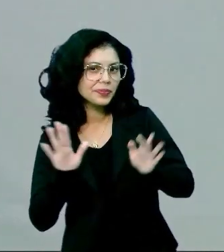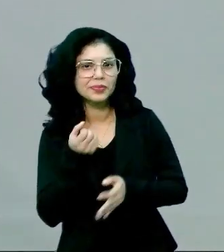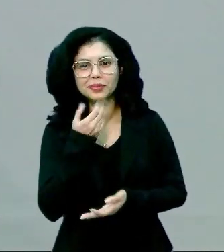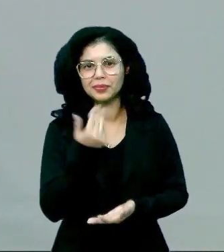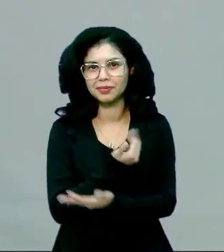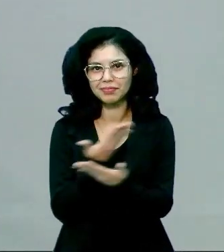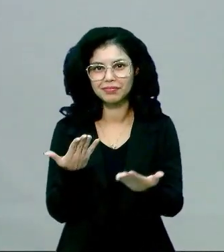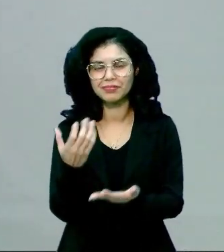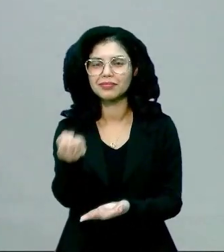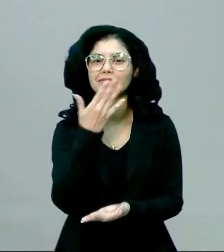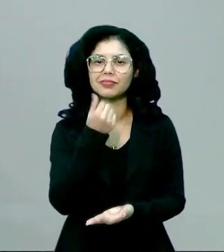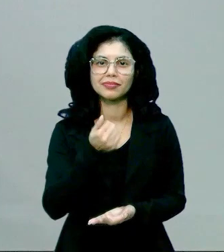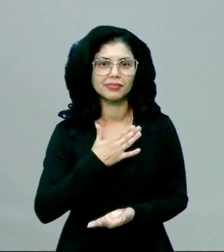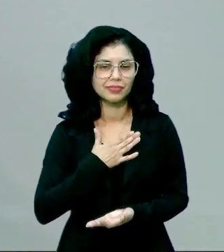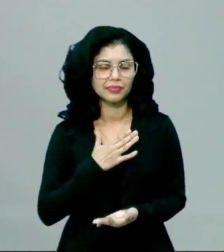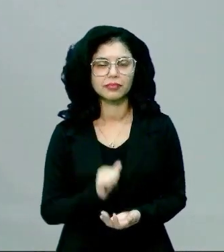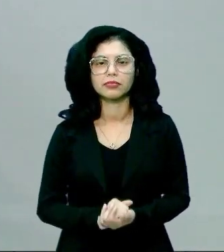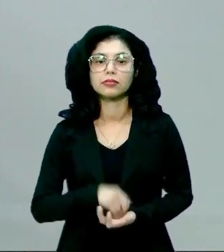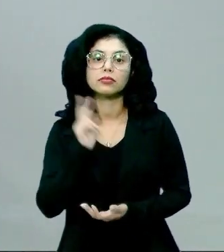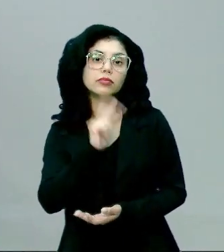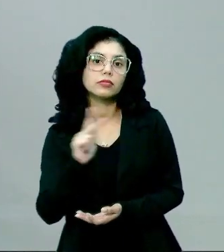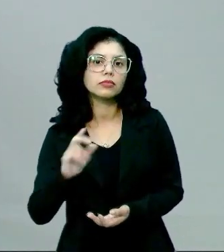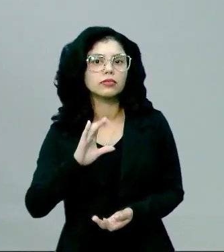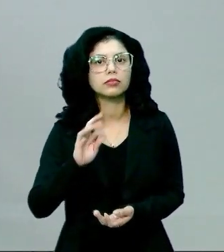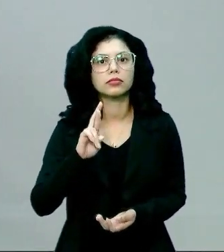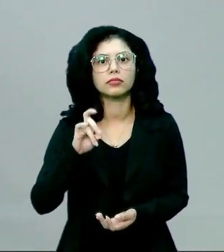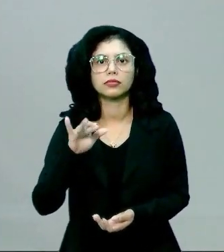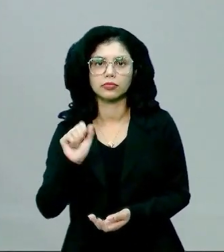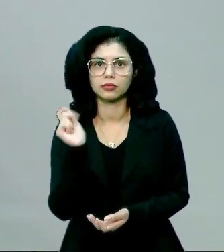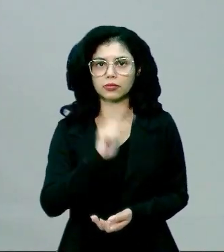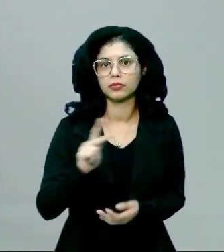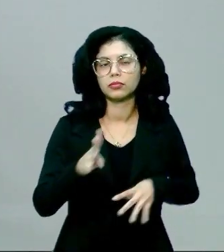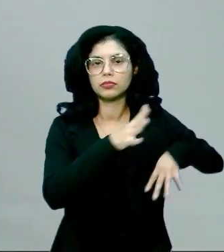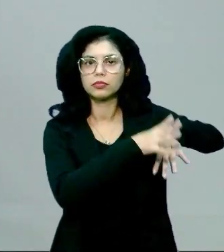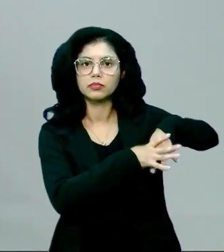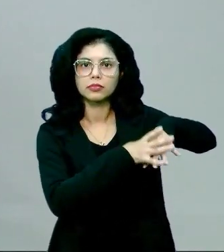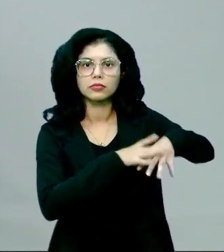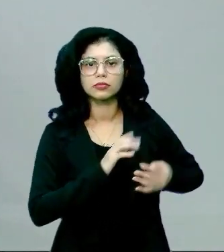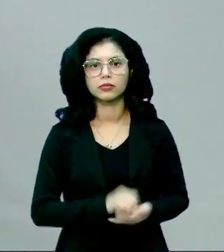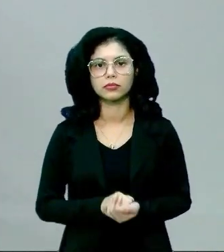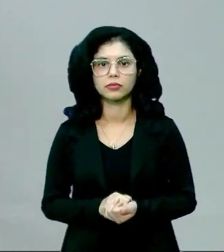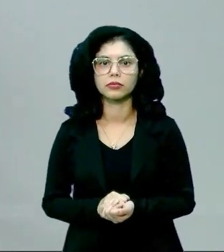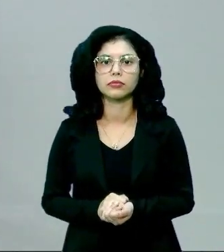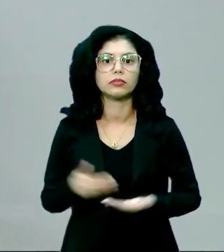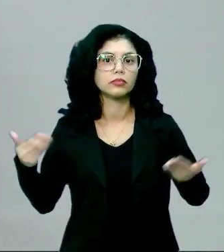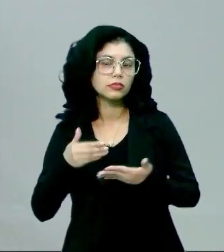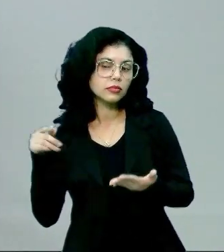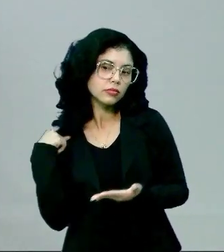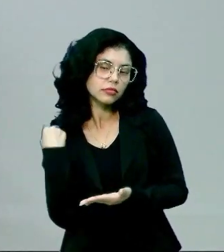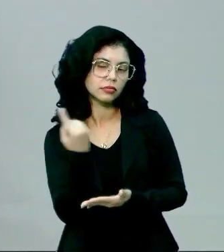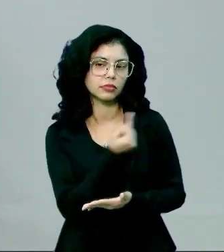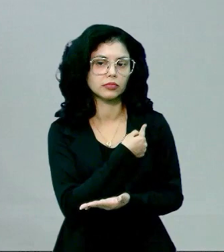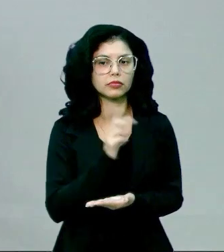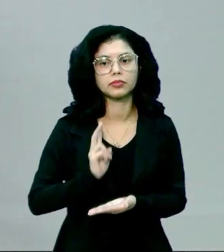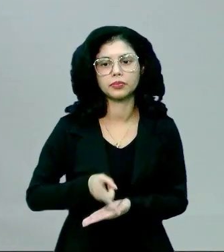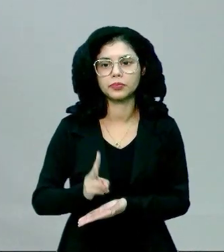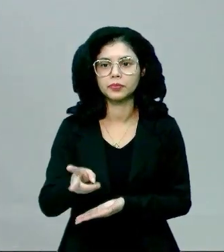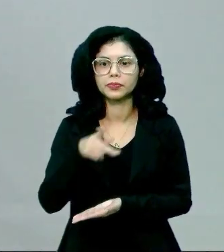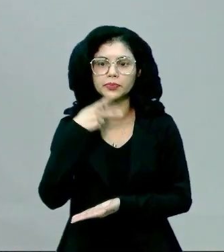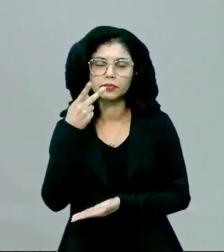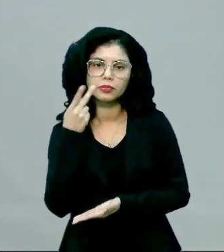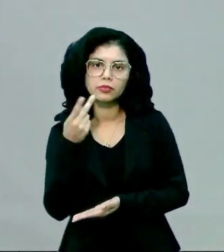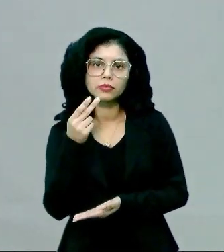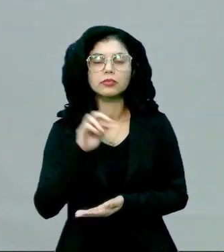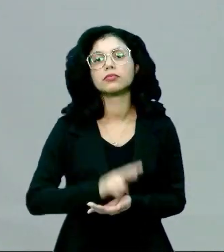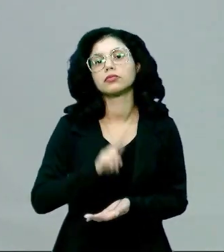Olá, tudo bem com vocês? Tudo bem comigo? Eu sou o professor Carlos, professor de matemática. E hoje a gente vai continuar falando